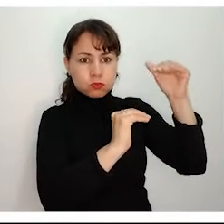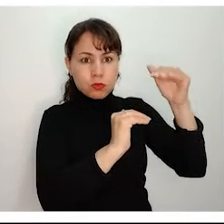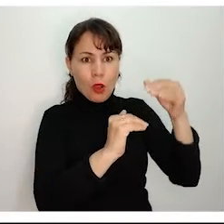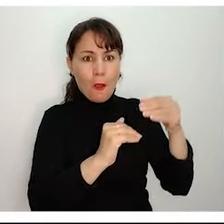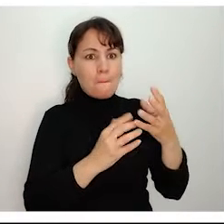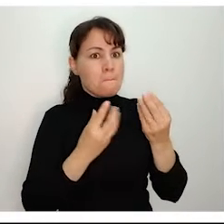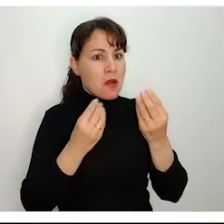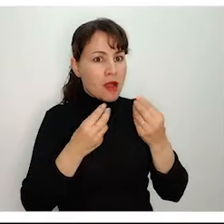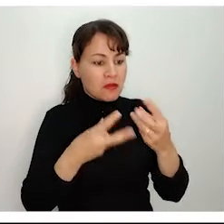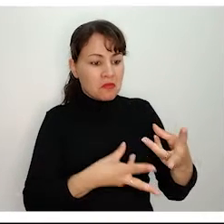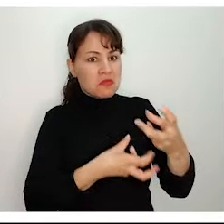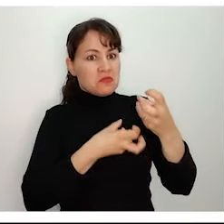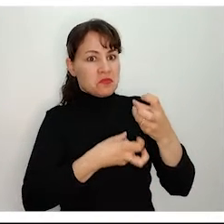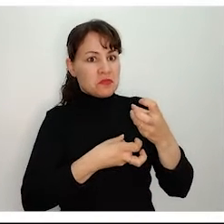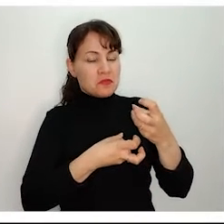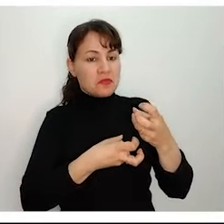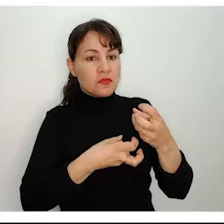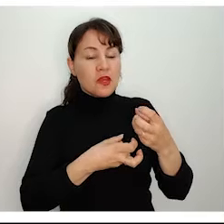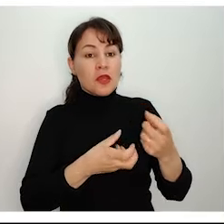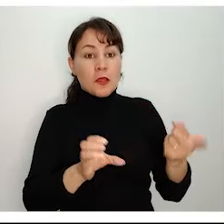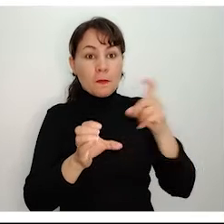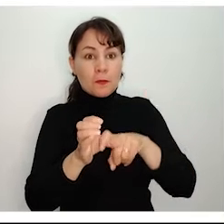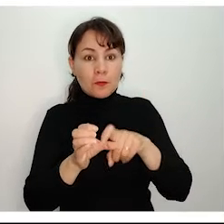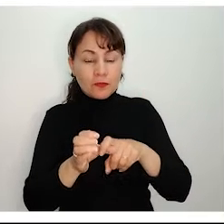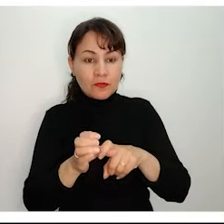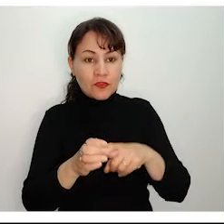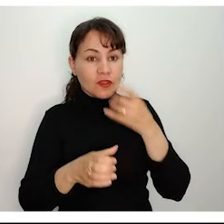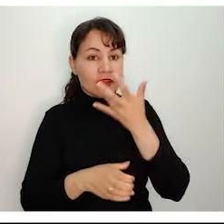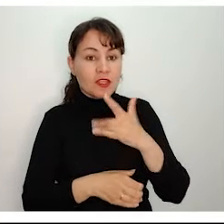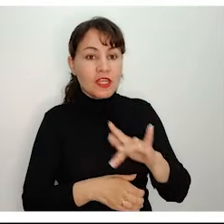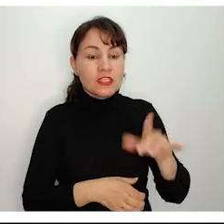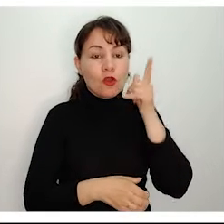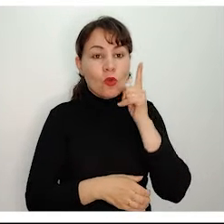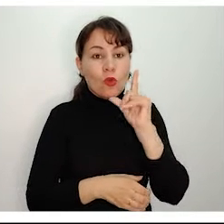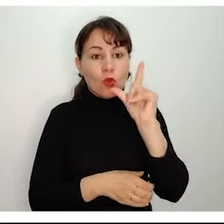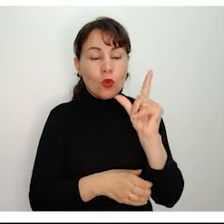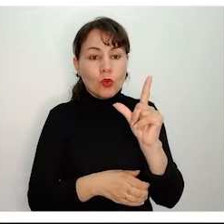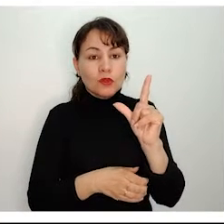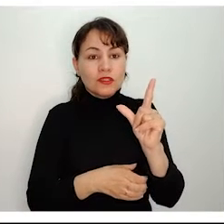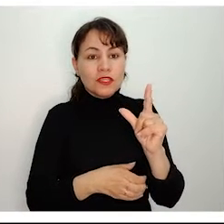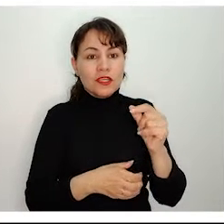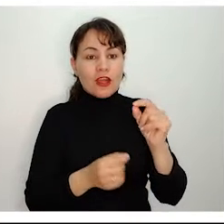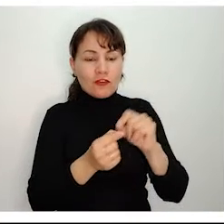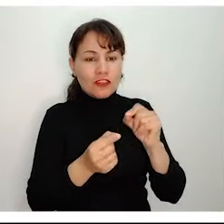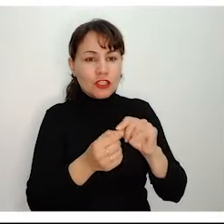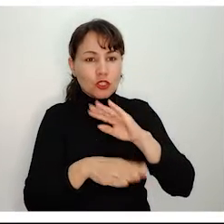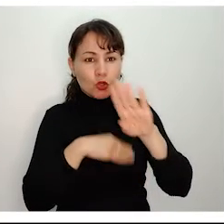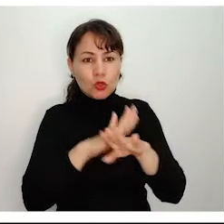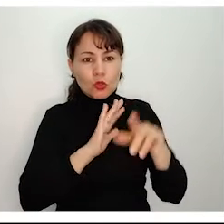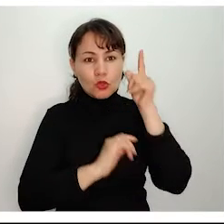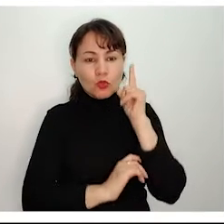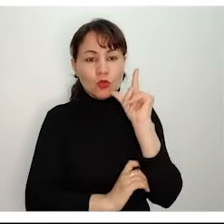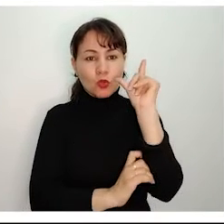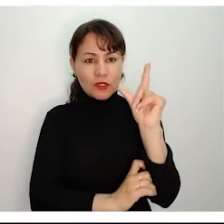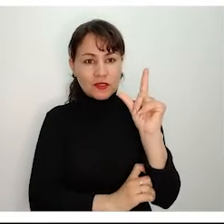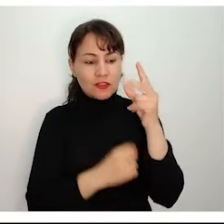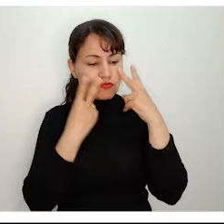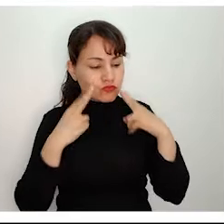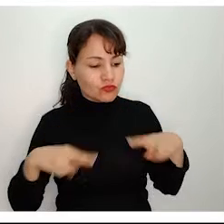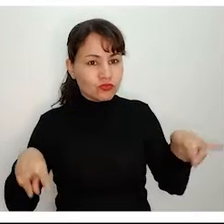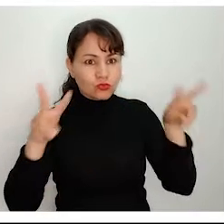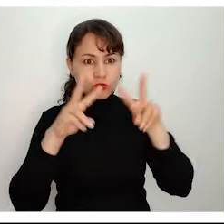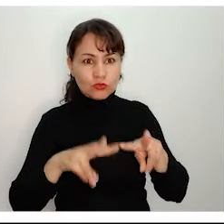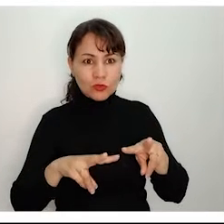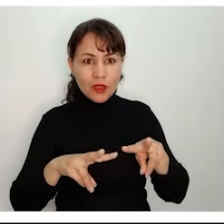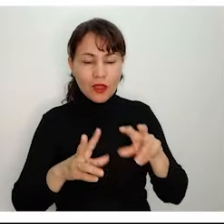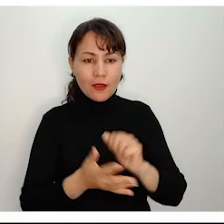desenvolvimento bastante impressionante, que permite com que a criança faça todas aquelas conquistas que a gente vai apreciando.